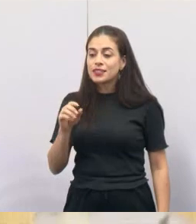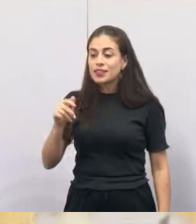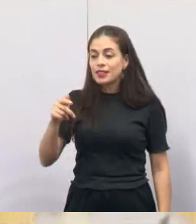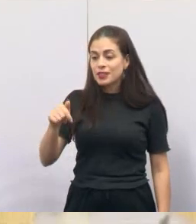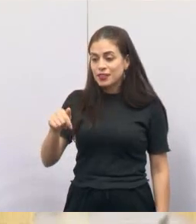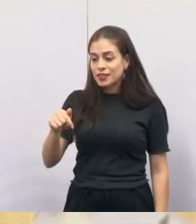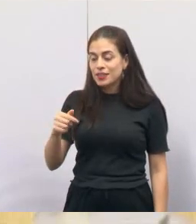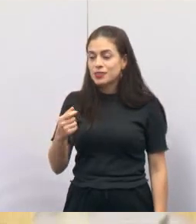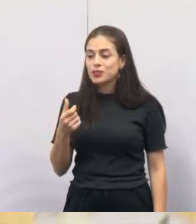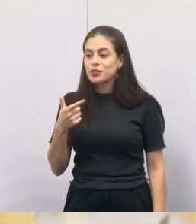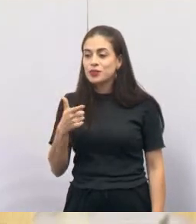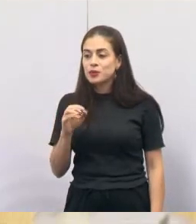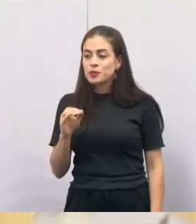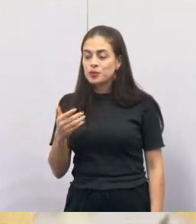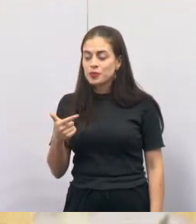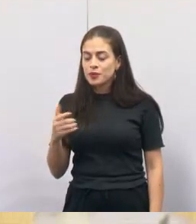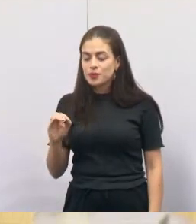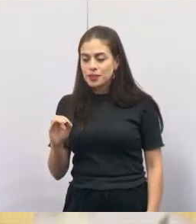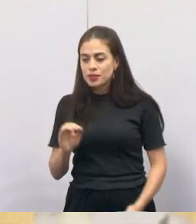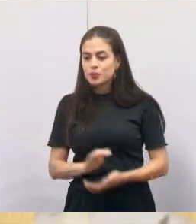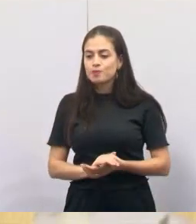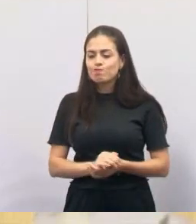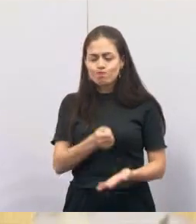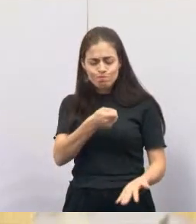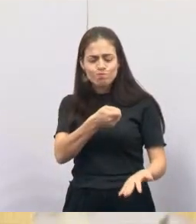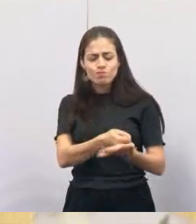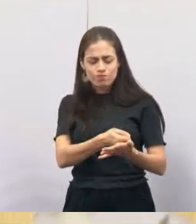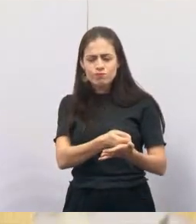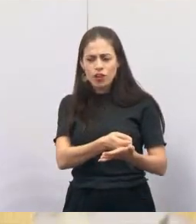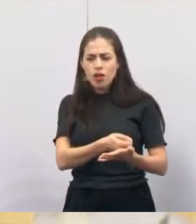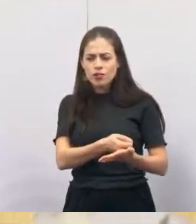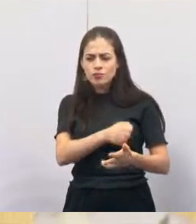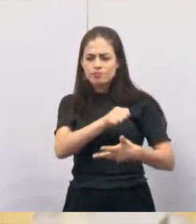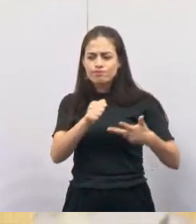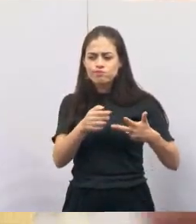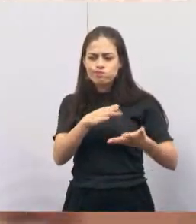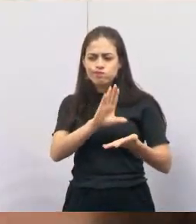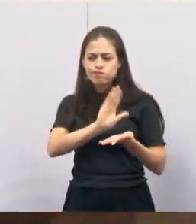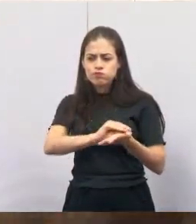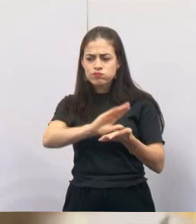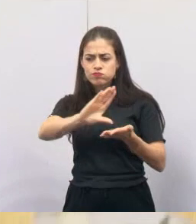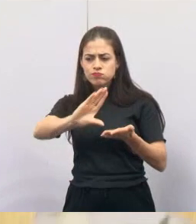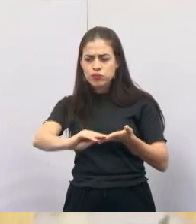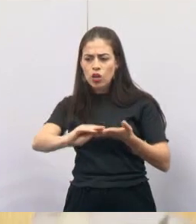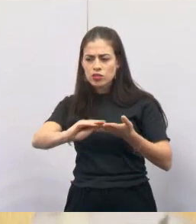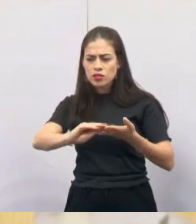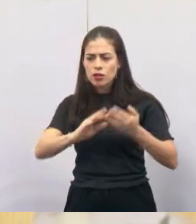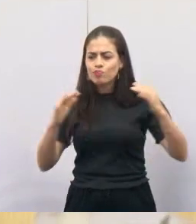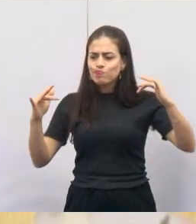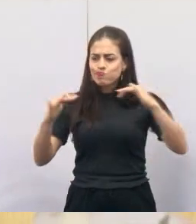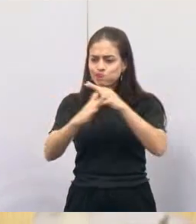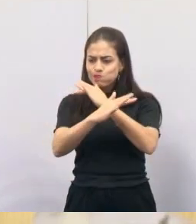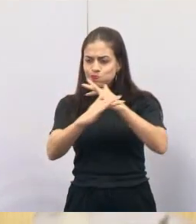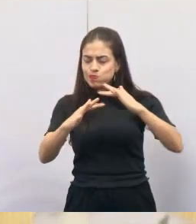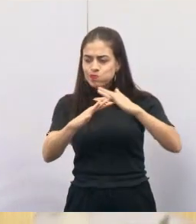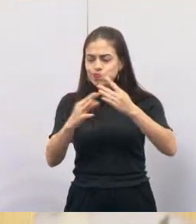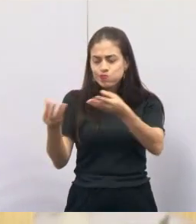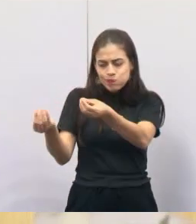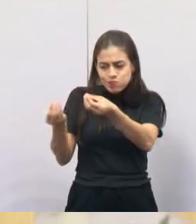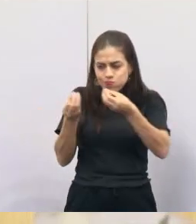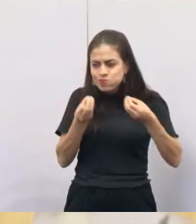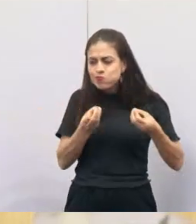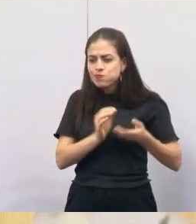14.071/2020, que obriga os órgãos autuadores de multas de trânsito a aderirem